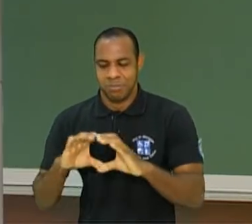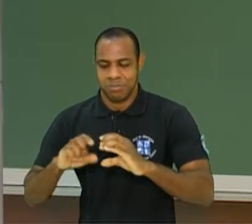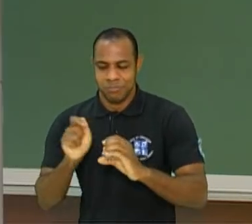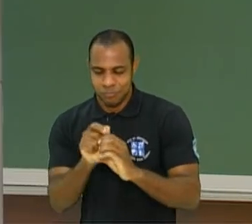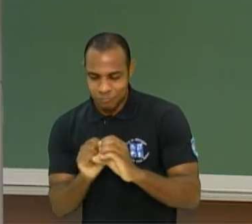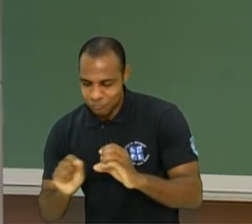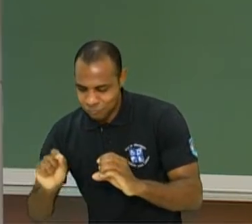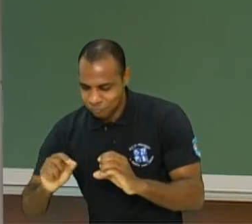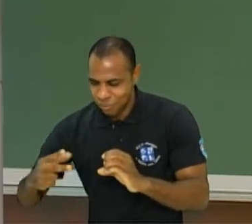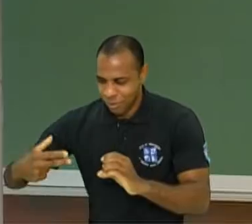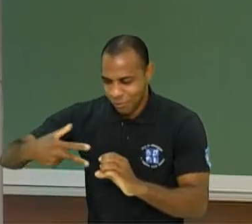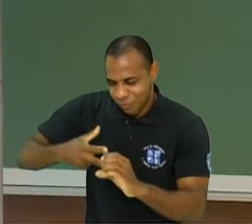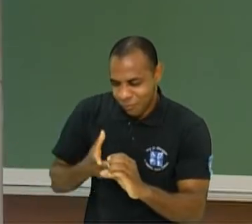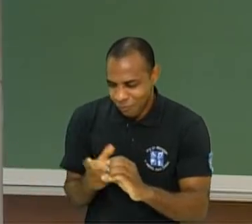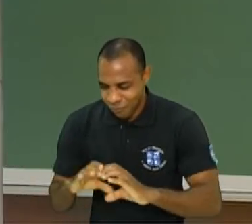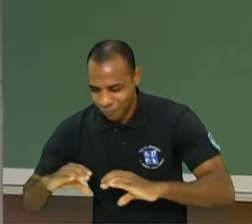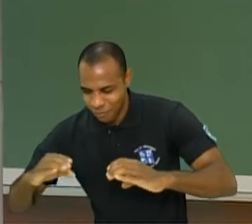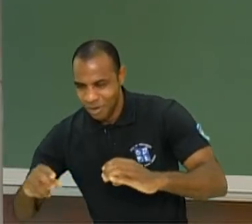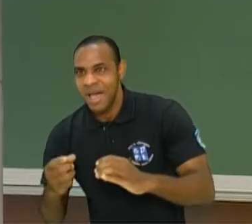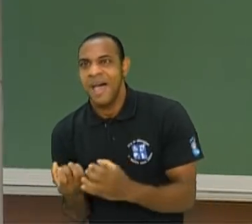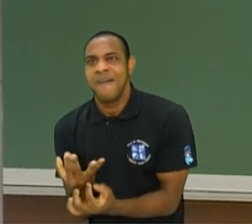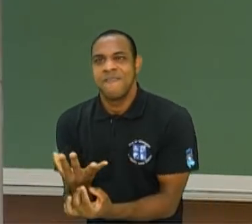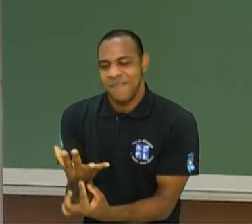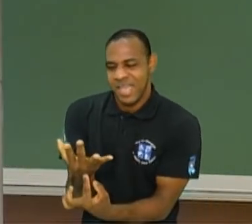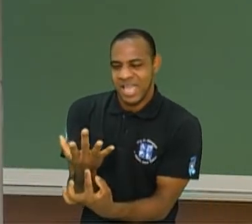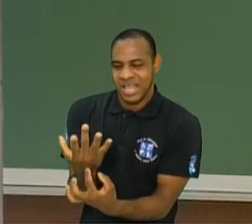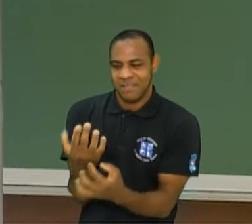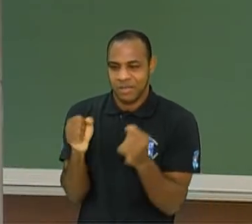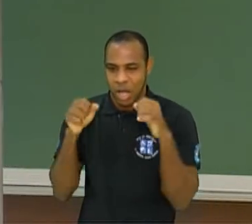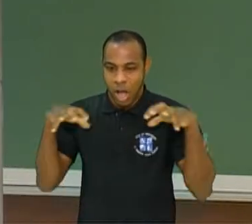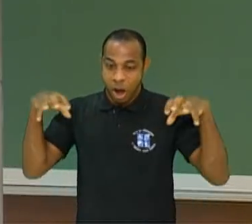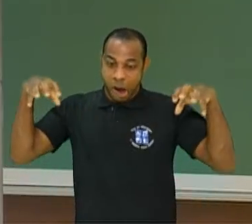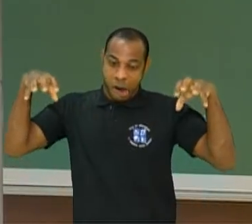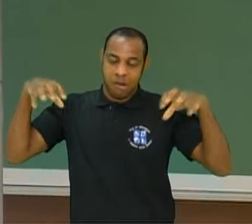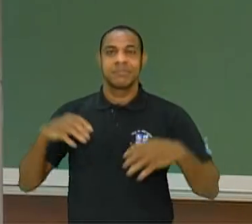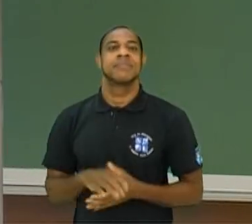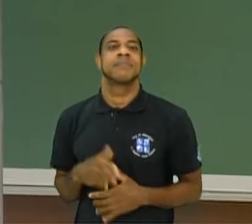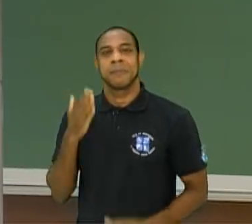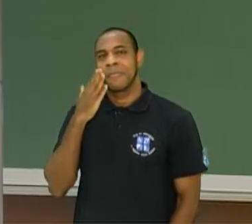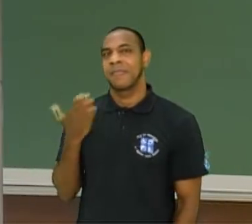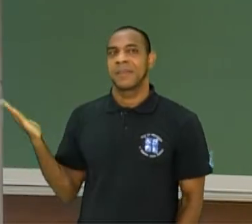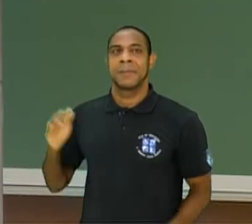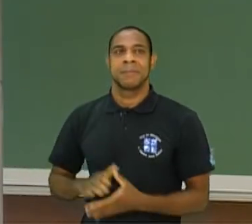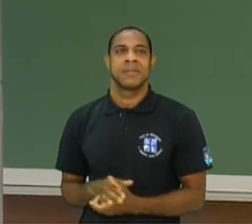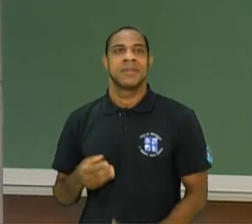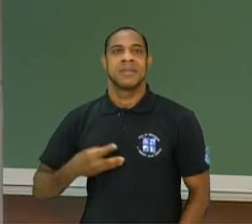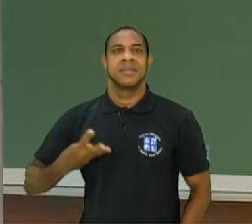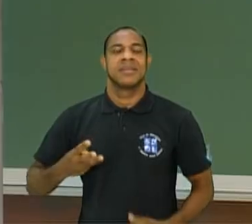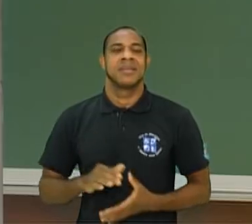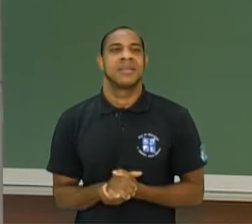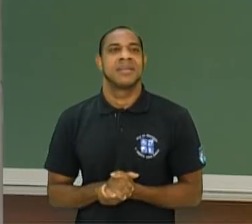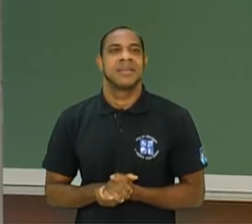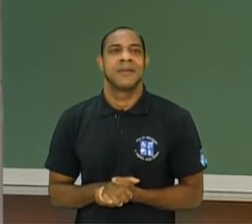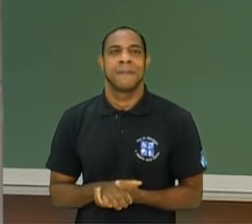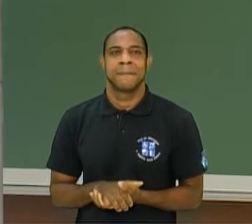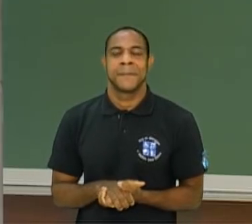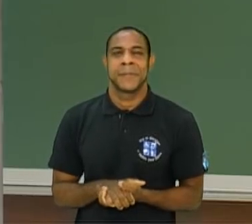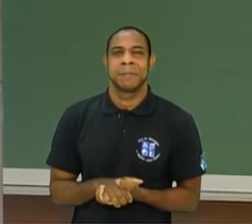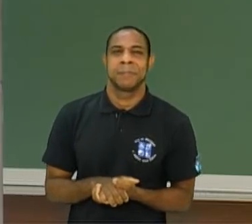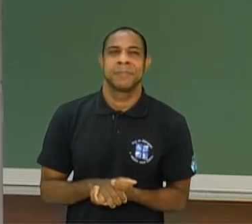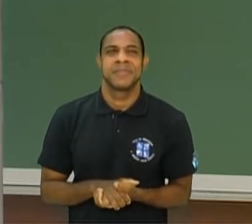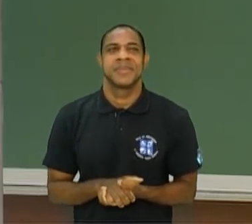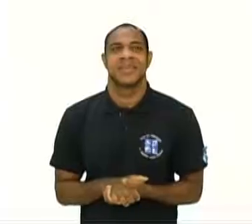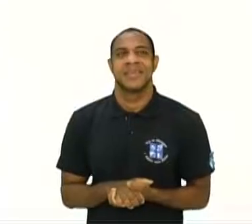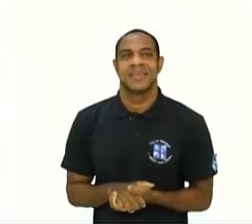aquela impressão mais assustadora, né? Number 3, on which date is Halloween